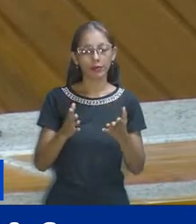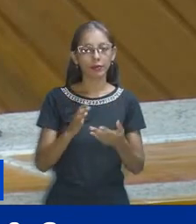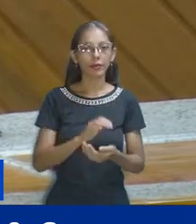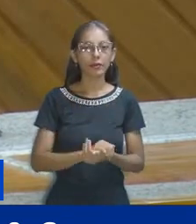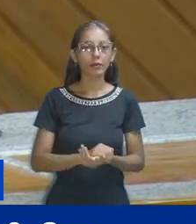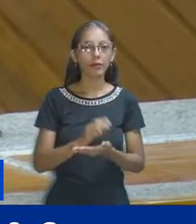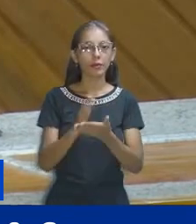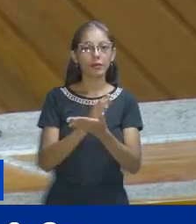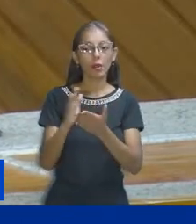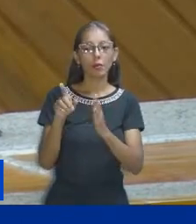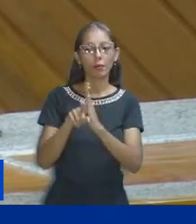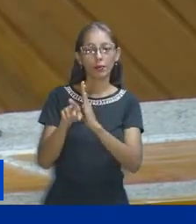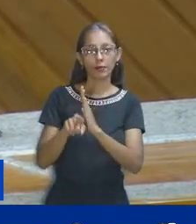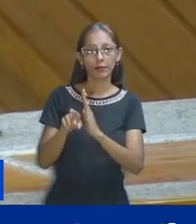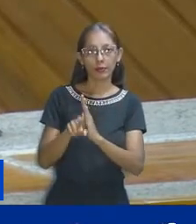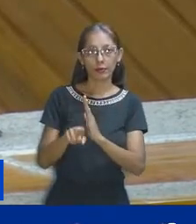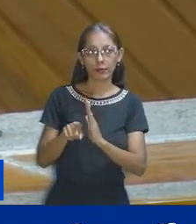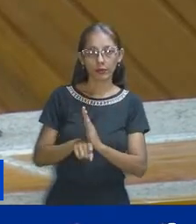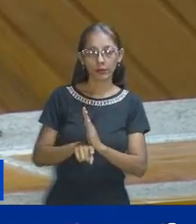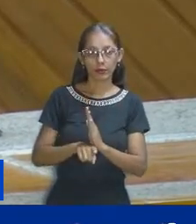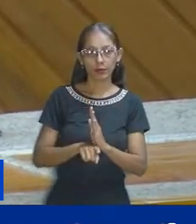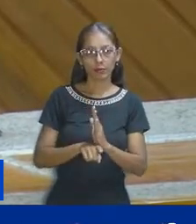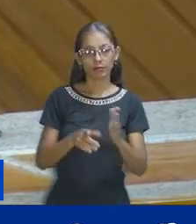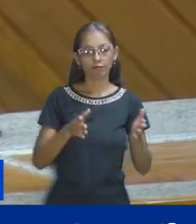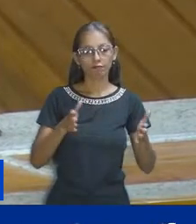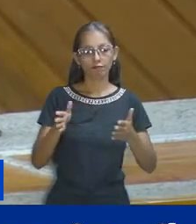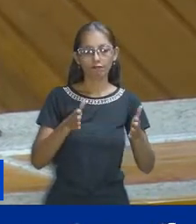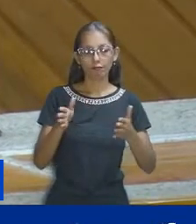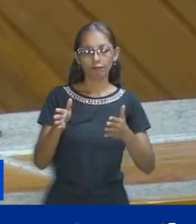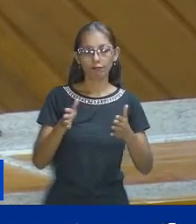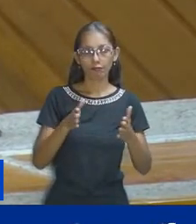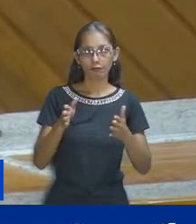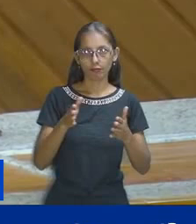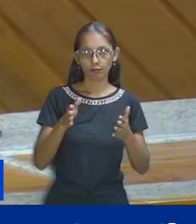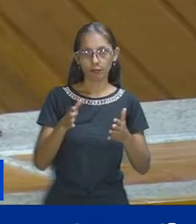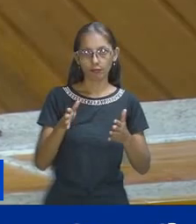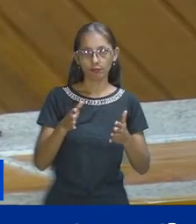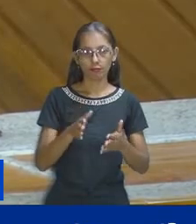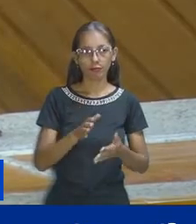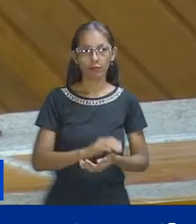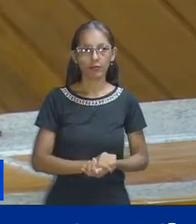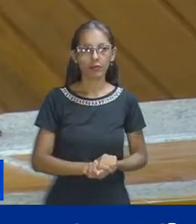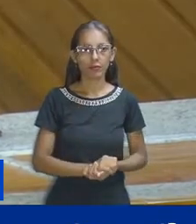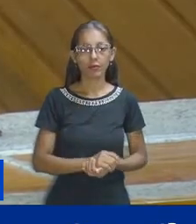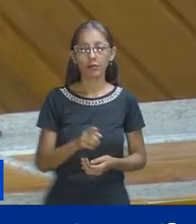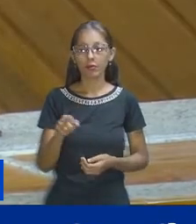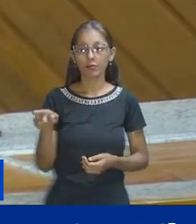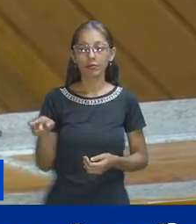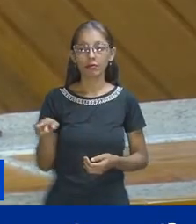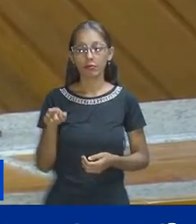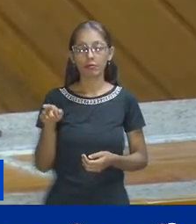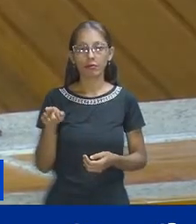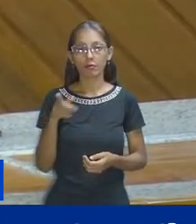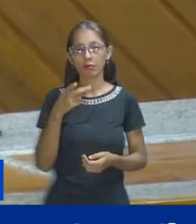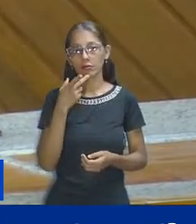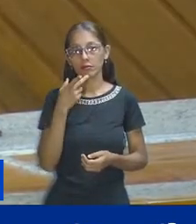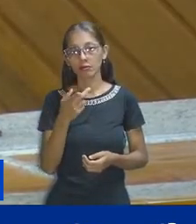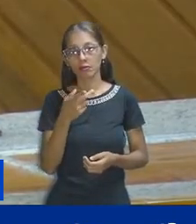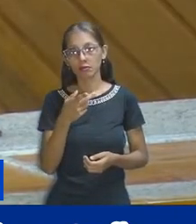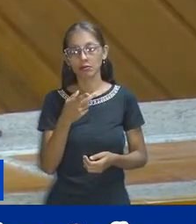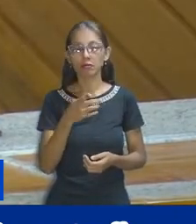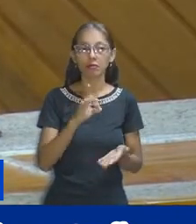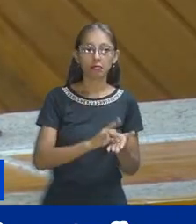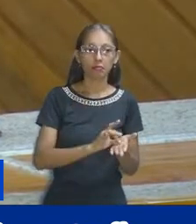ao longo da fase judicial, se aquela falta de afirmação poderia ser condicionada por outro